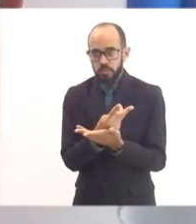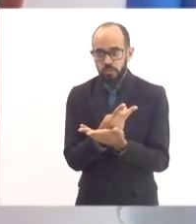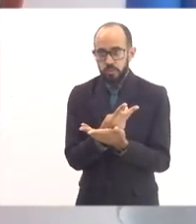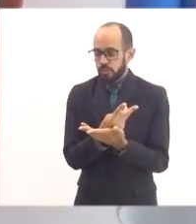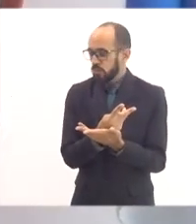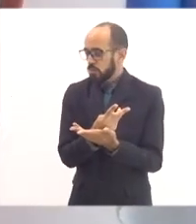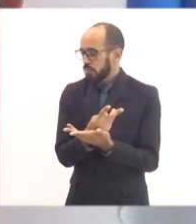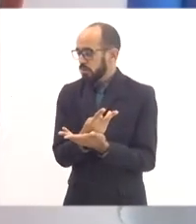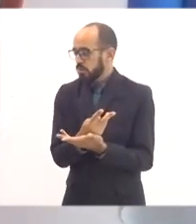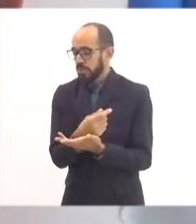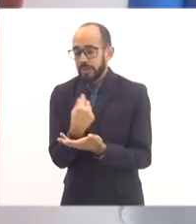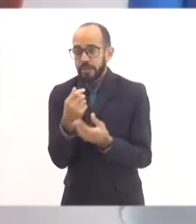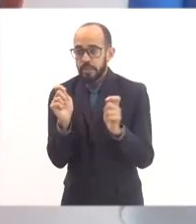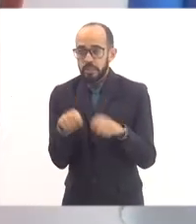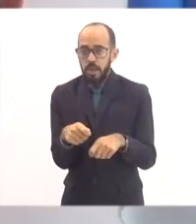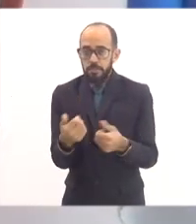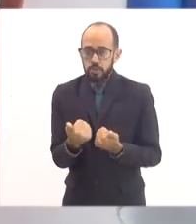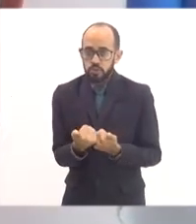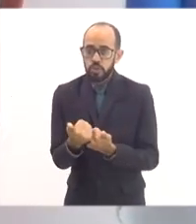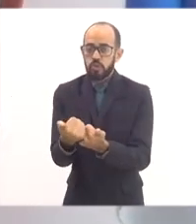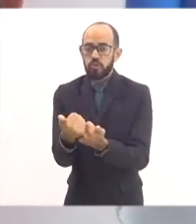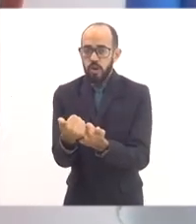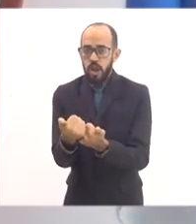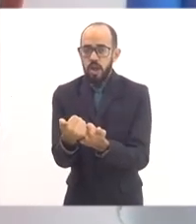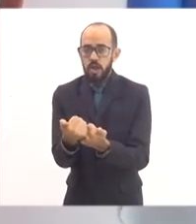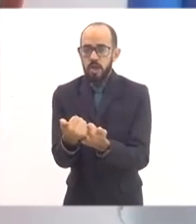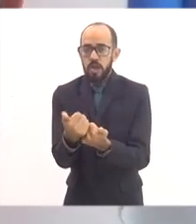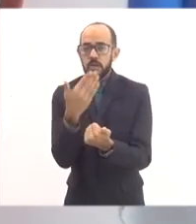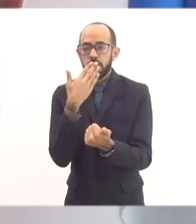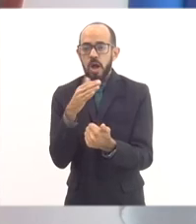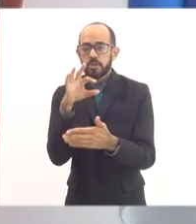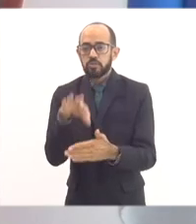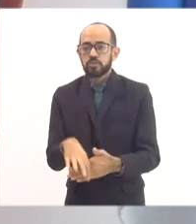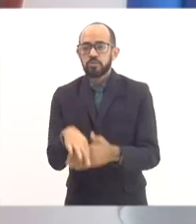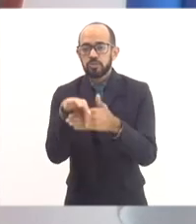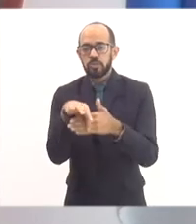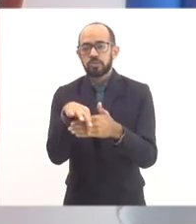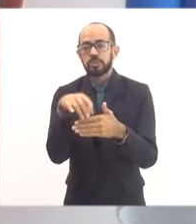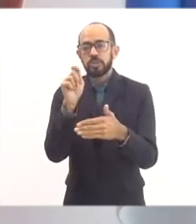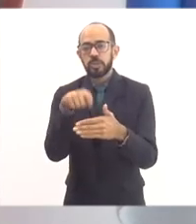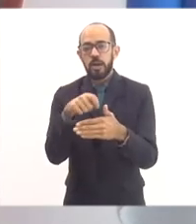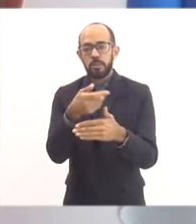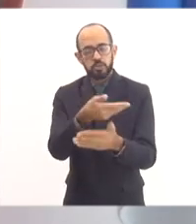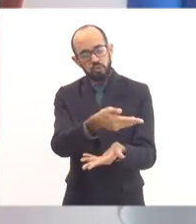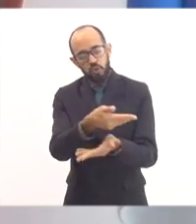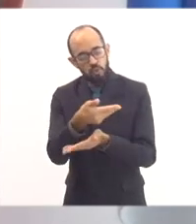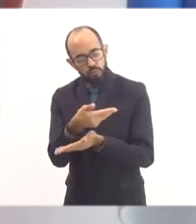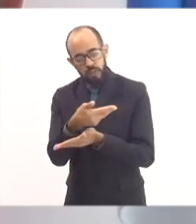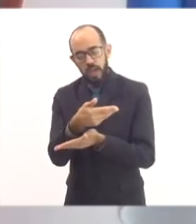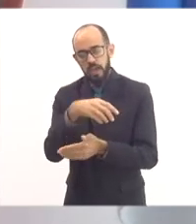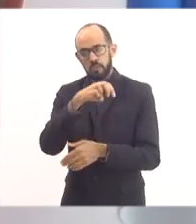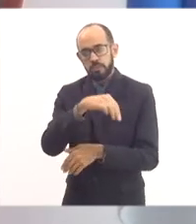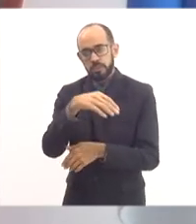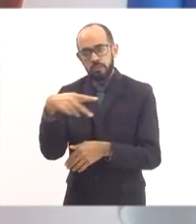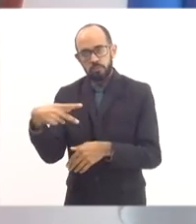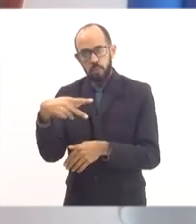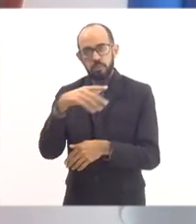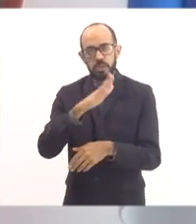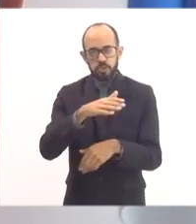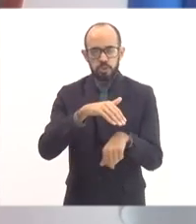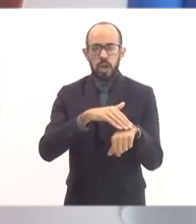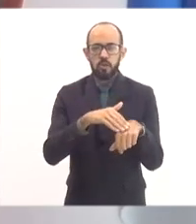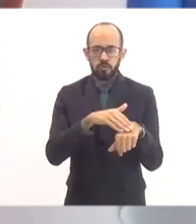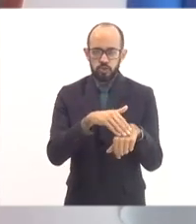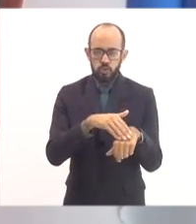a gente pode colaborar, quais autoridades a gente pode chamar para o diálogo, como já chamamos o Ministério Público em outras ocasiões, como já